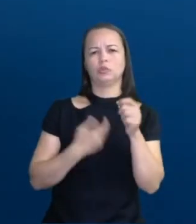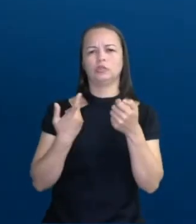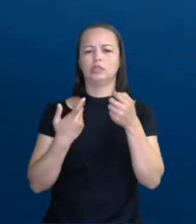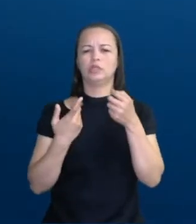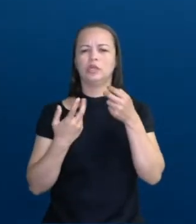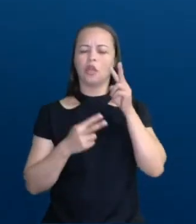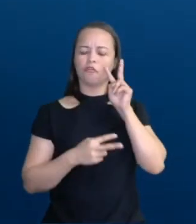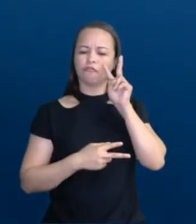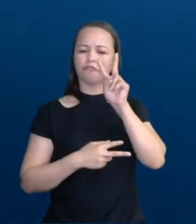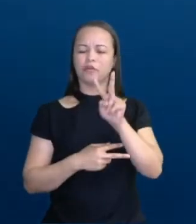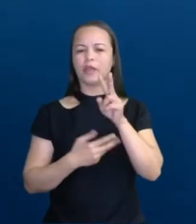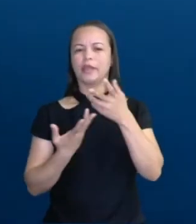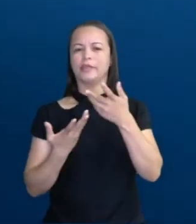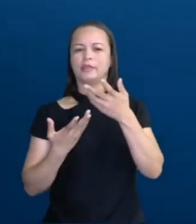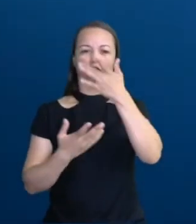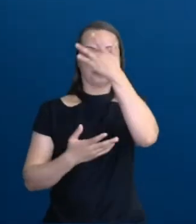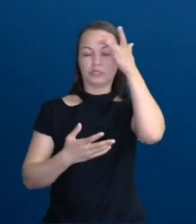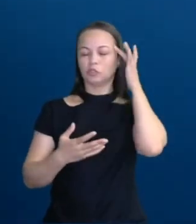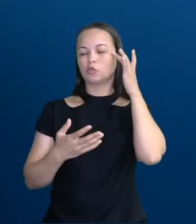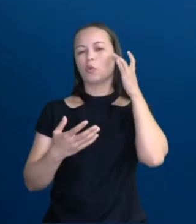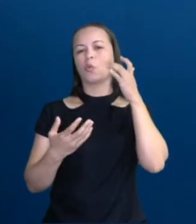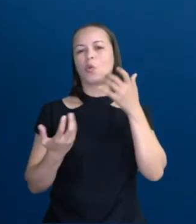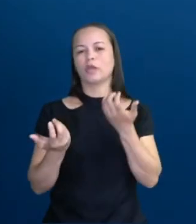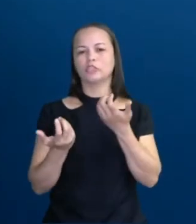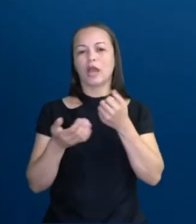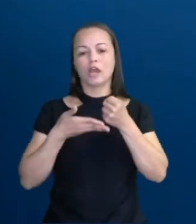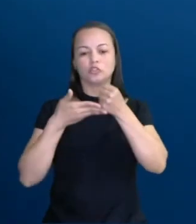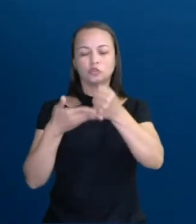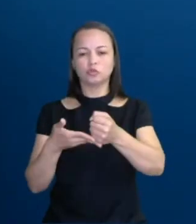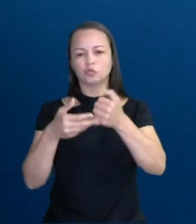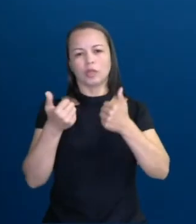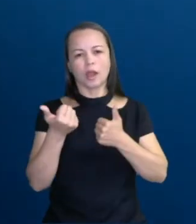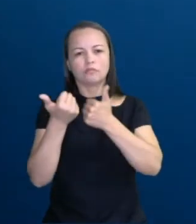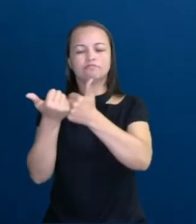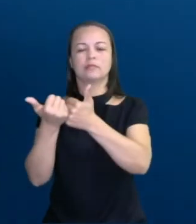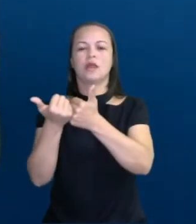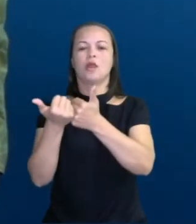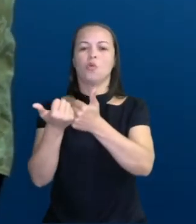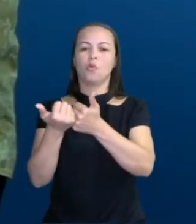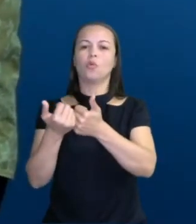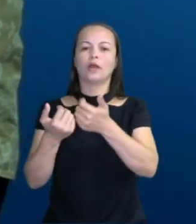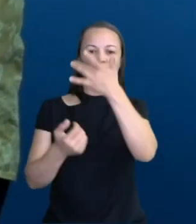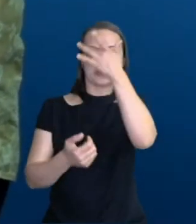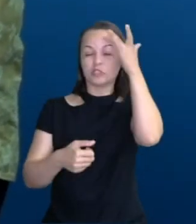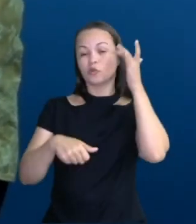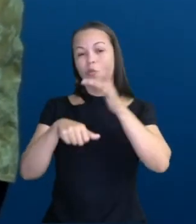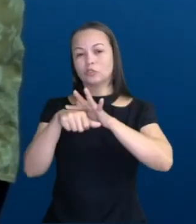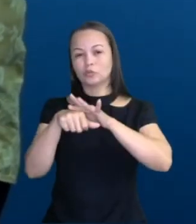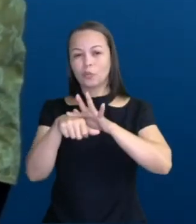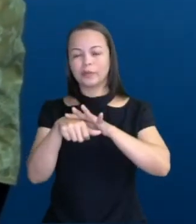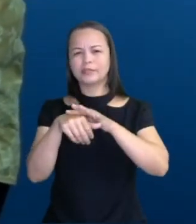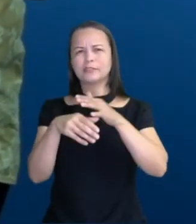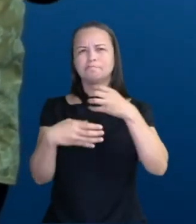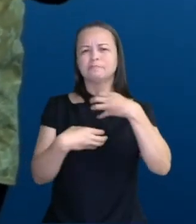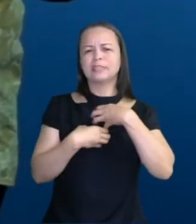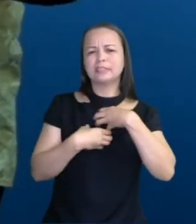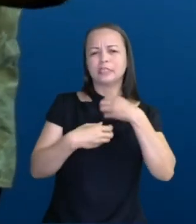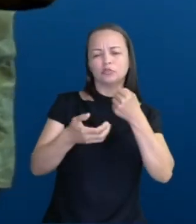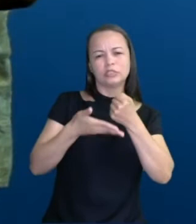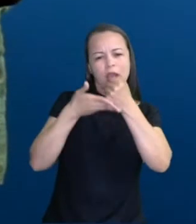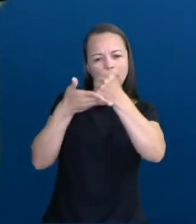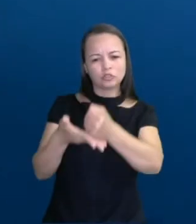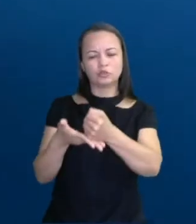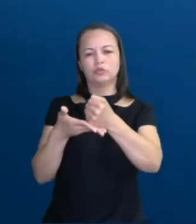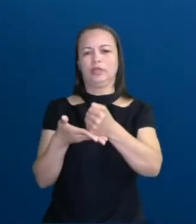assistem os contaminados nesse caso aqui ó o assistir ele tem um sentido de você ajudar de você